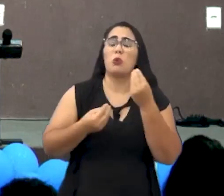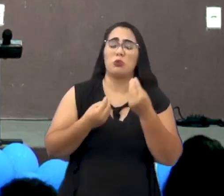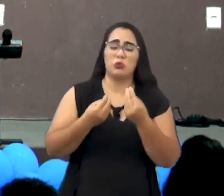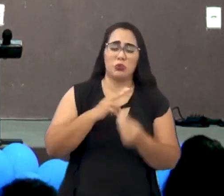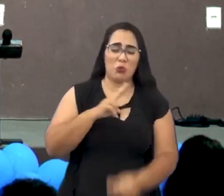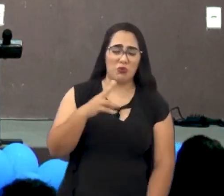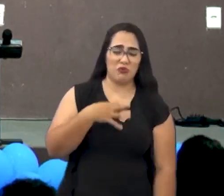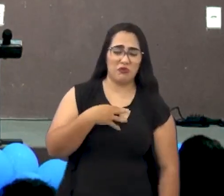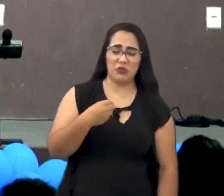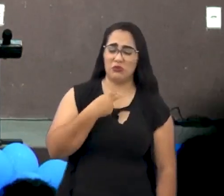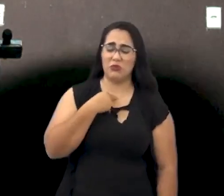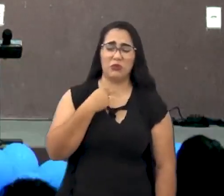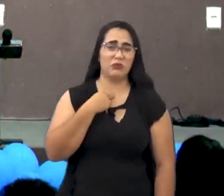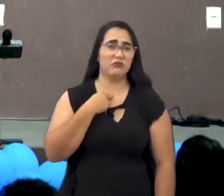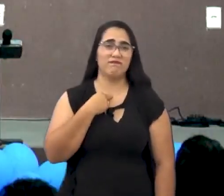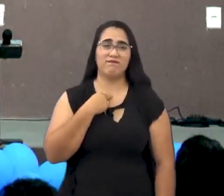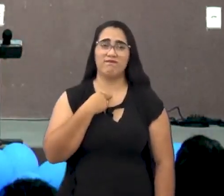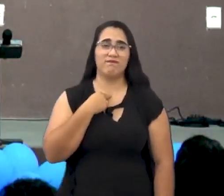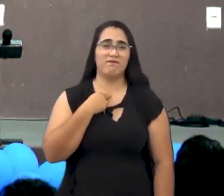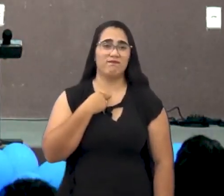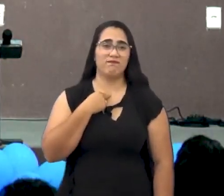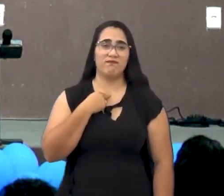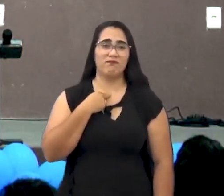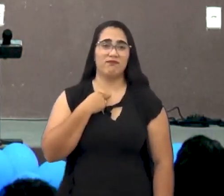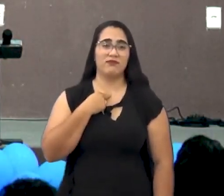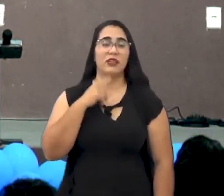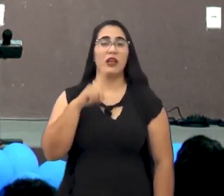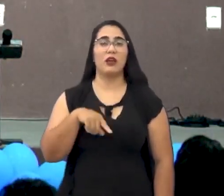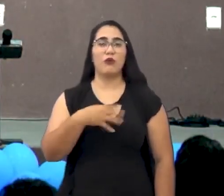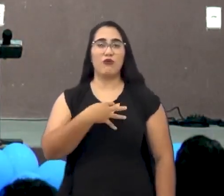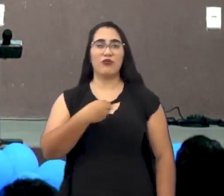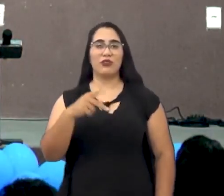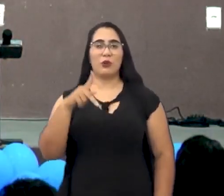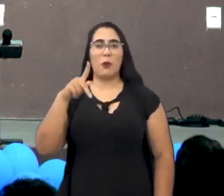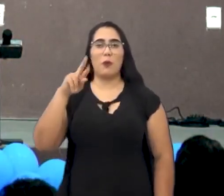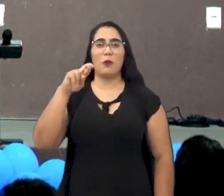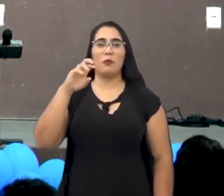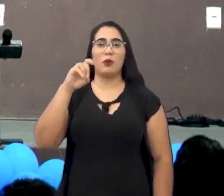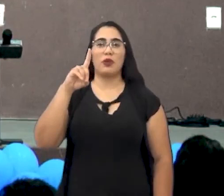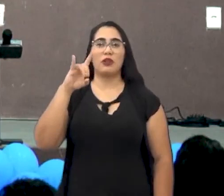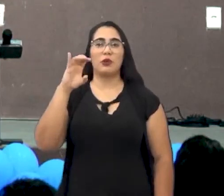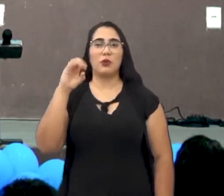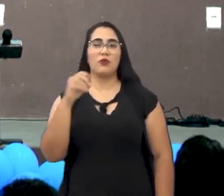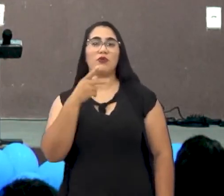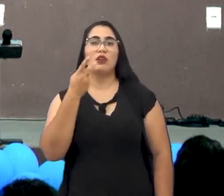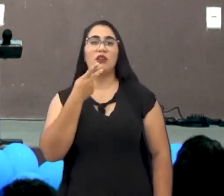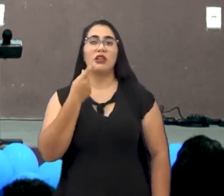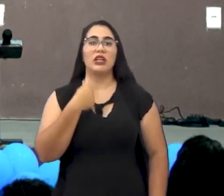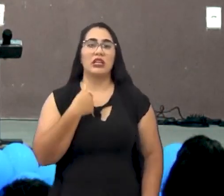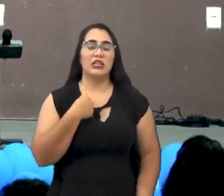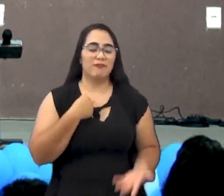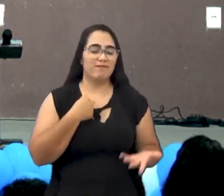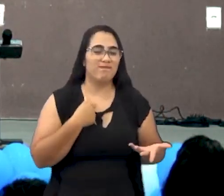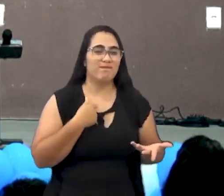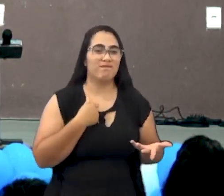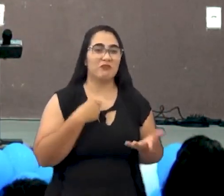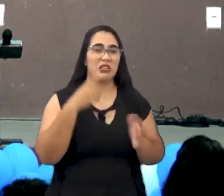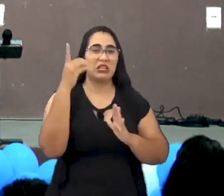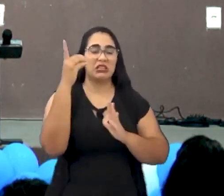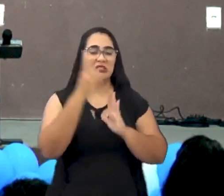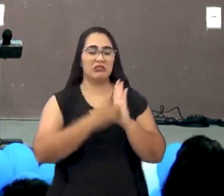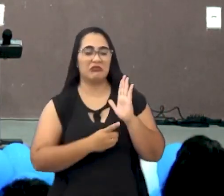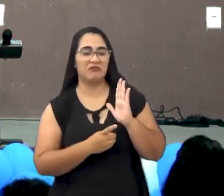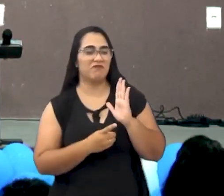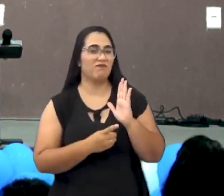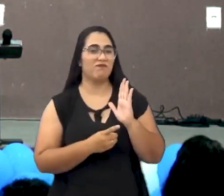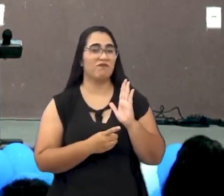Não é isso que o jovem falou para o pai? Você se acha digno de ser filho de Deus? Eu acho que eu